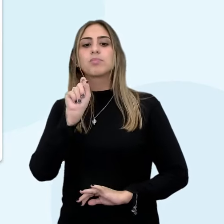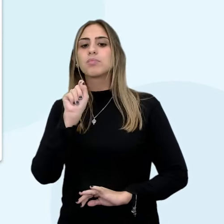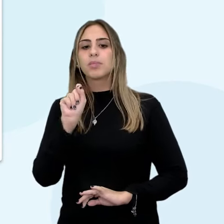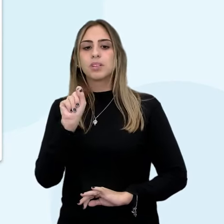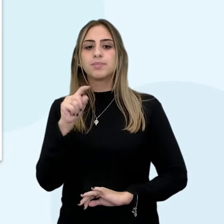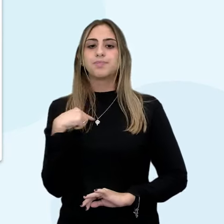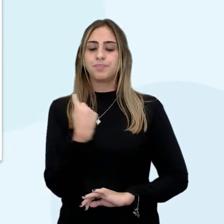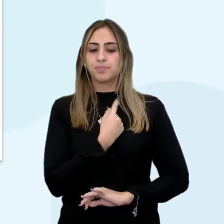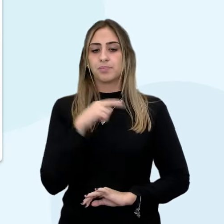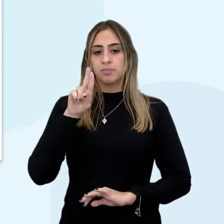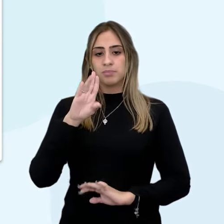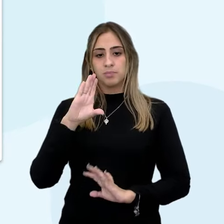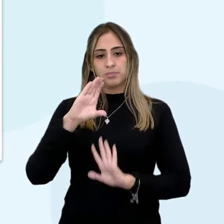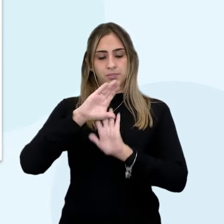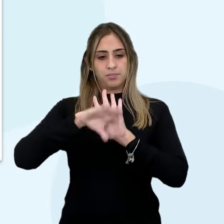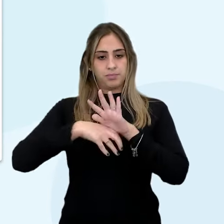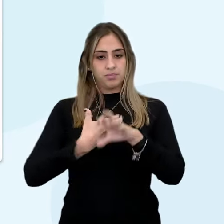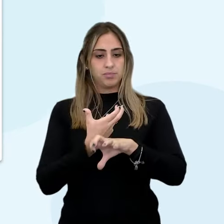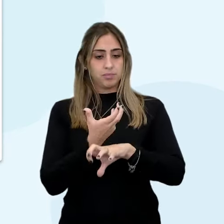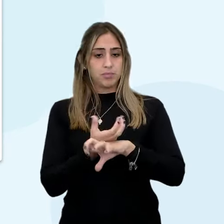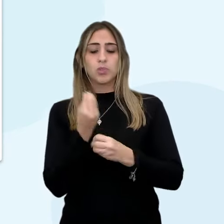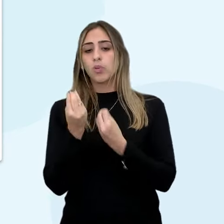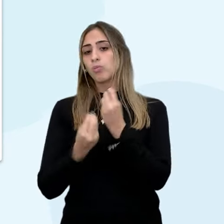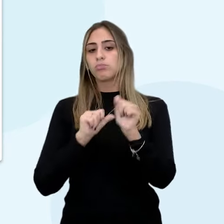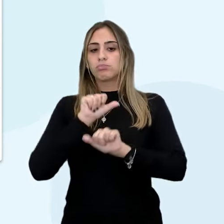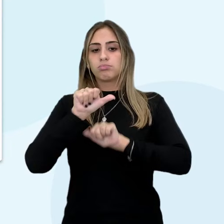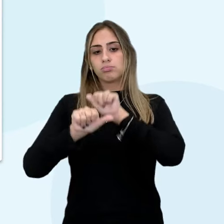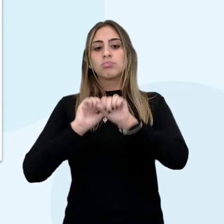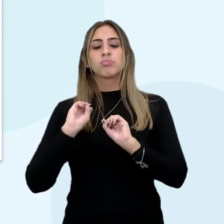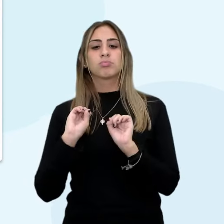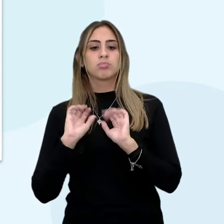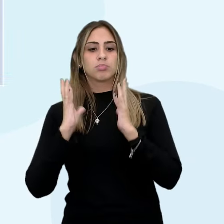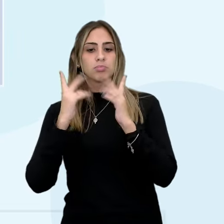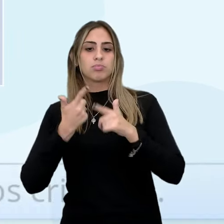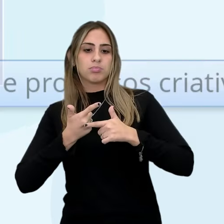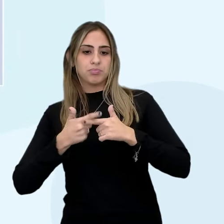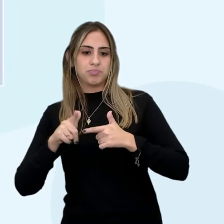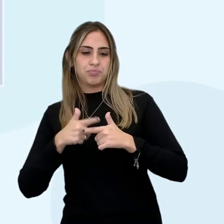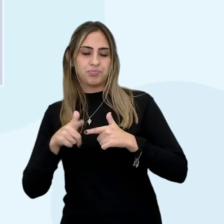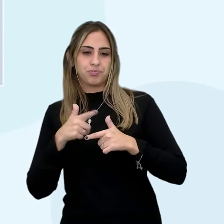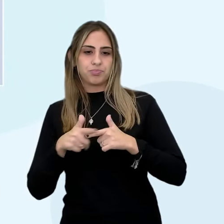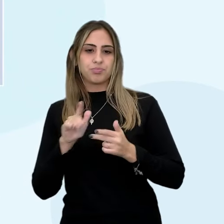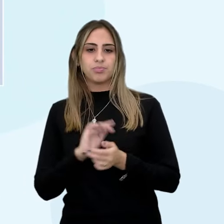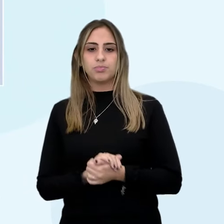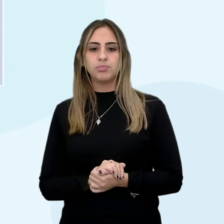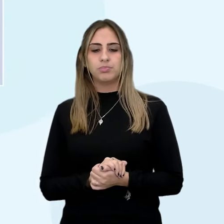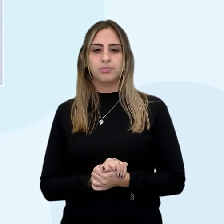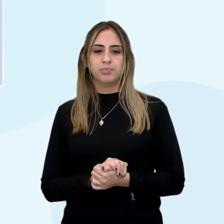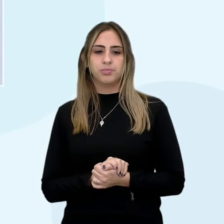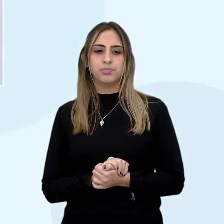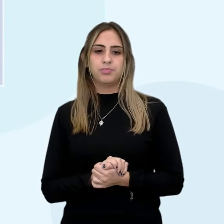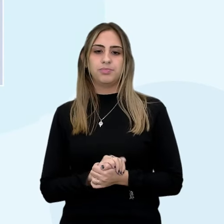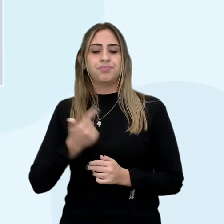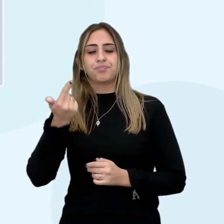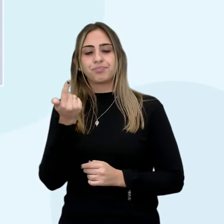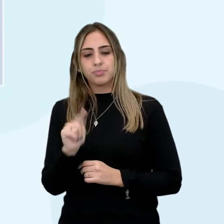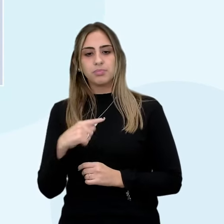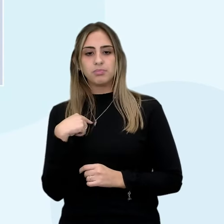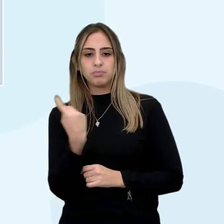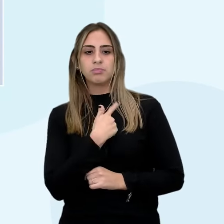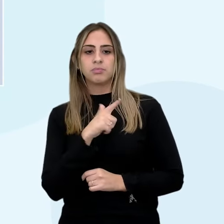estamos ainda na unidade curricular Como se tornar um resolvedor de problemas novamente